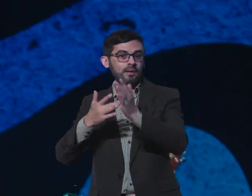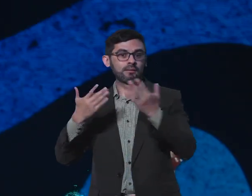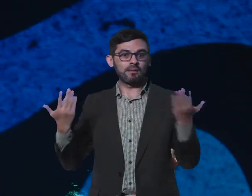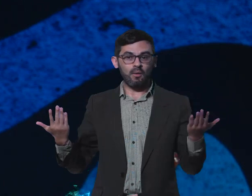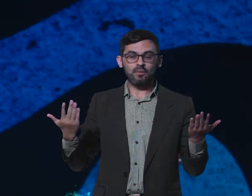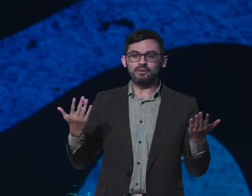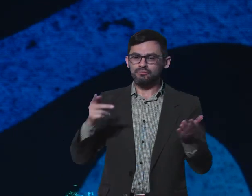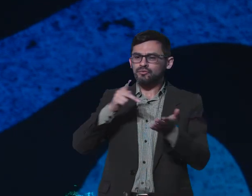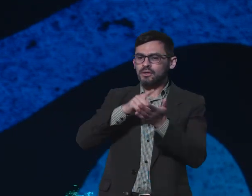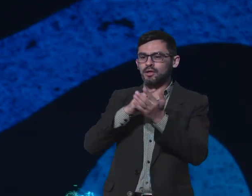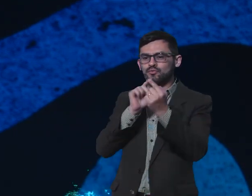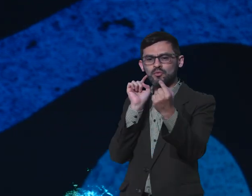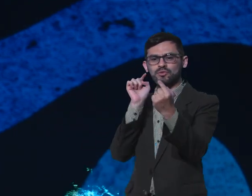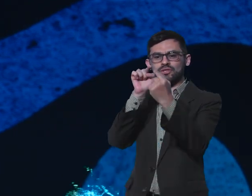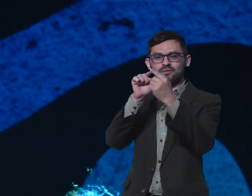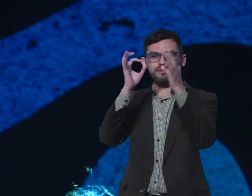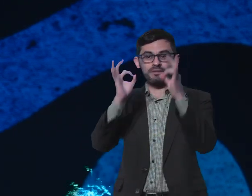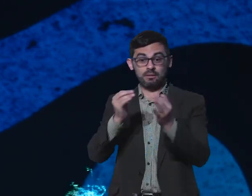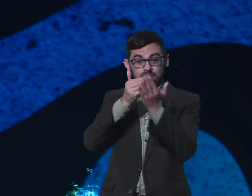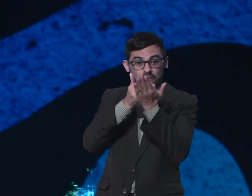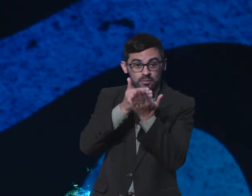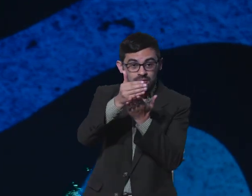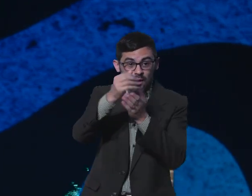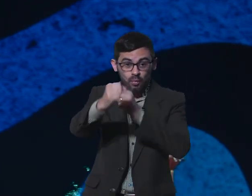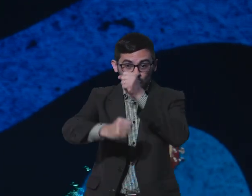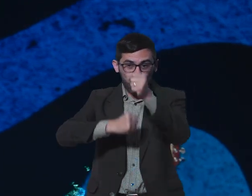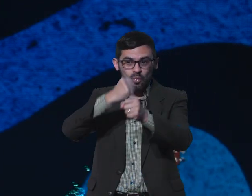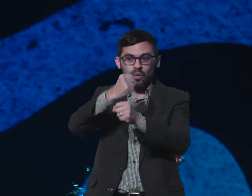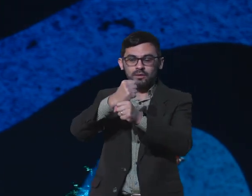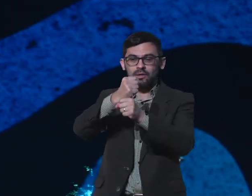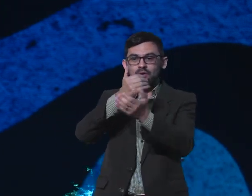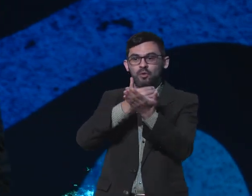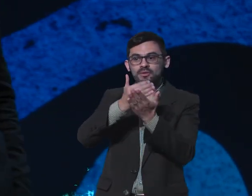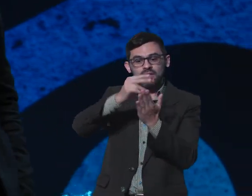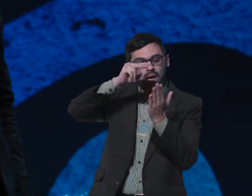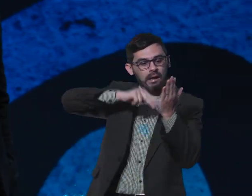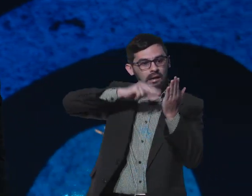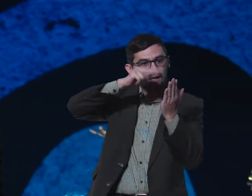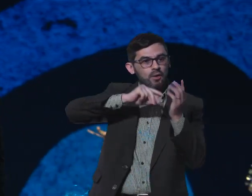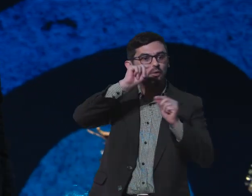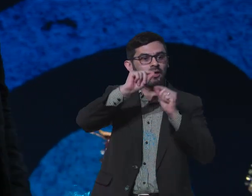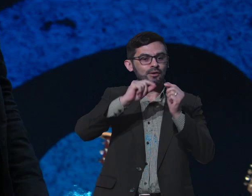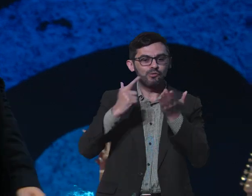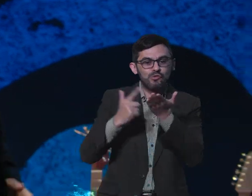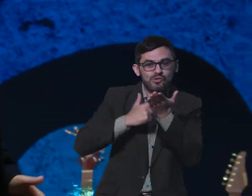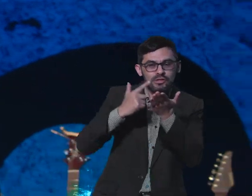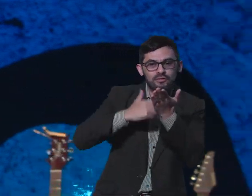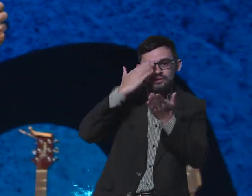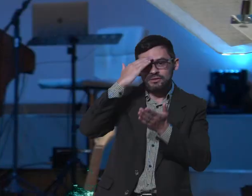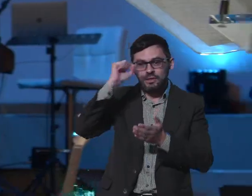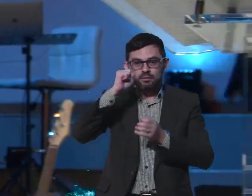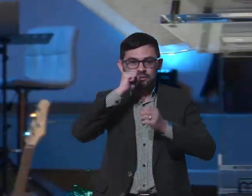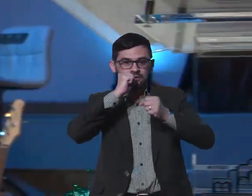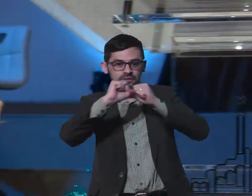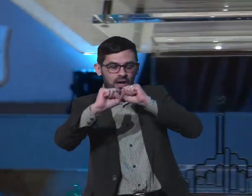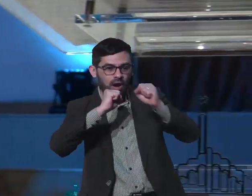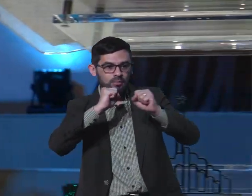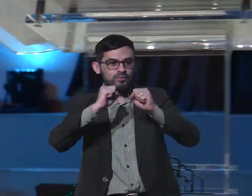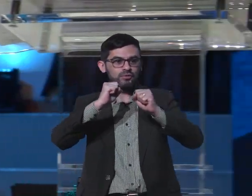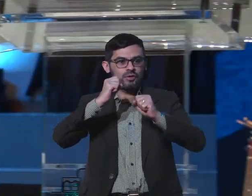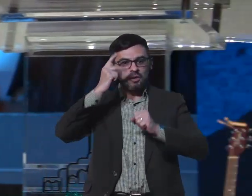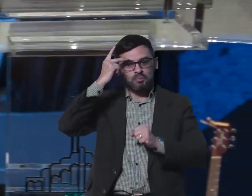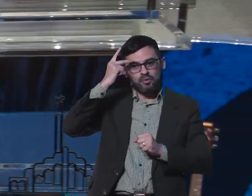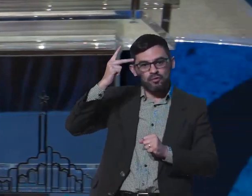um bom objetivo para você começar o seu ano é começar lendo os livros de sabedoria. O livro de Salmos, o livro